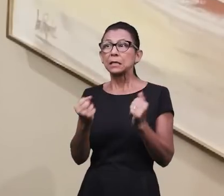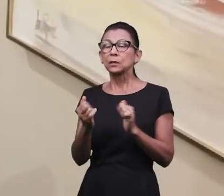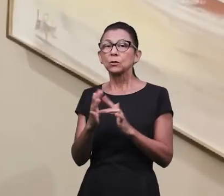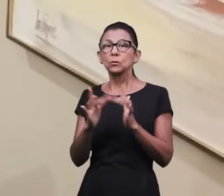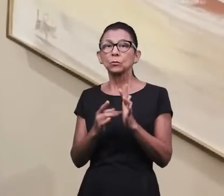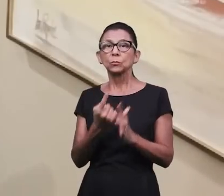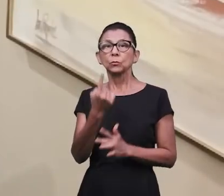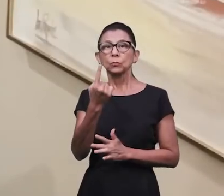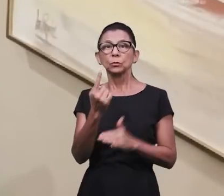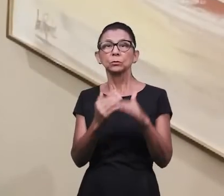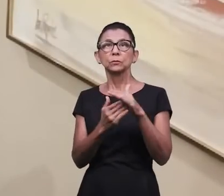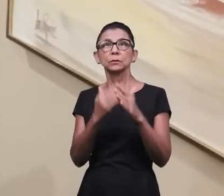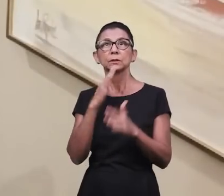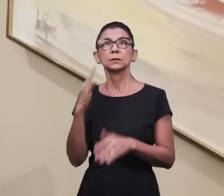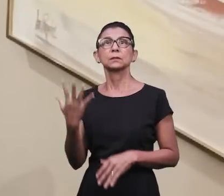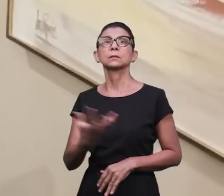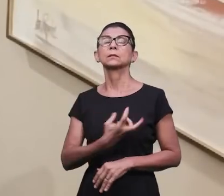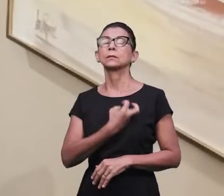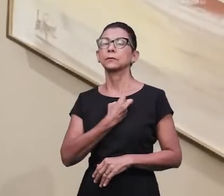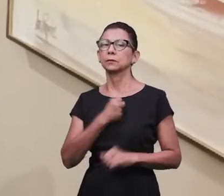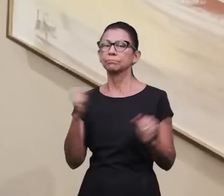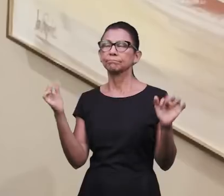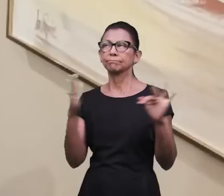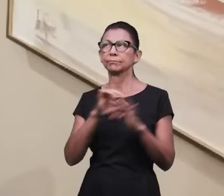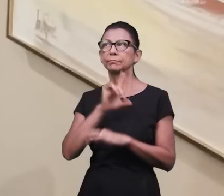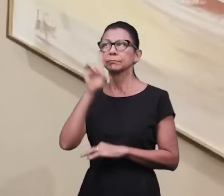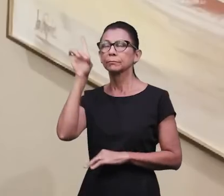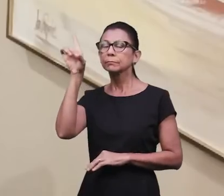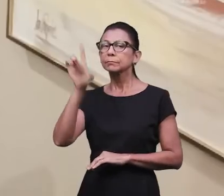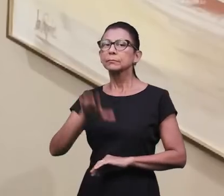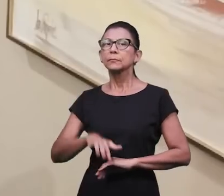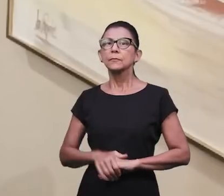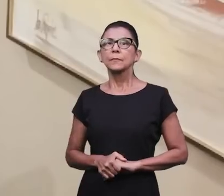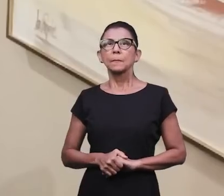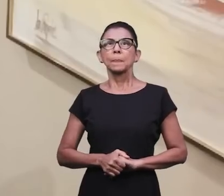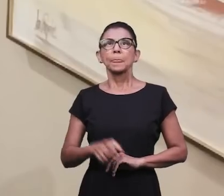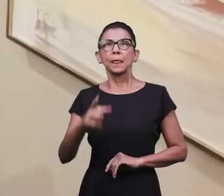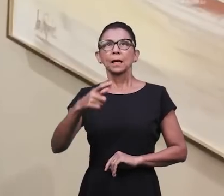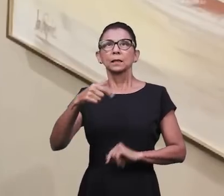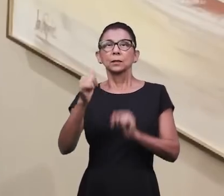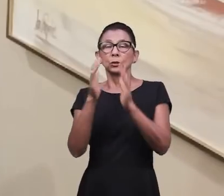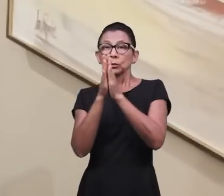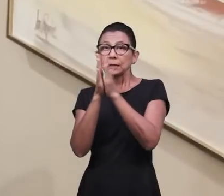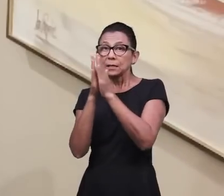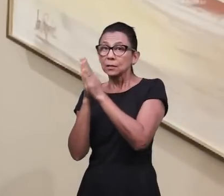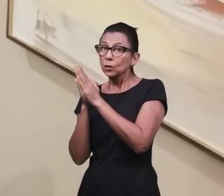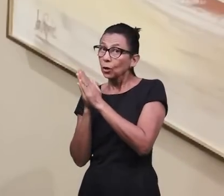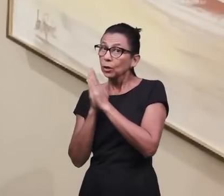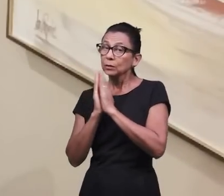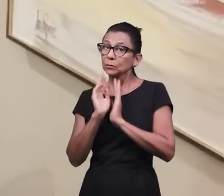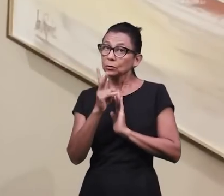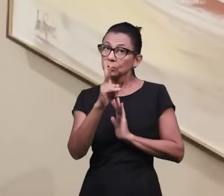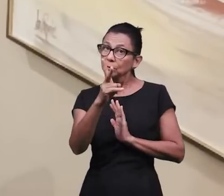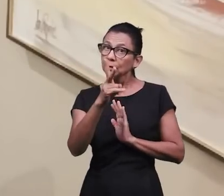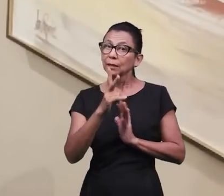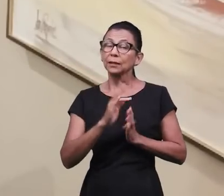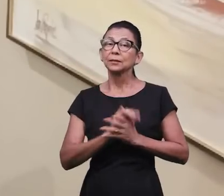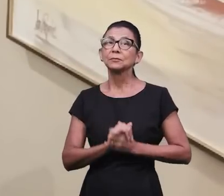Jesus como o único e suficiente Salvador. Glórias a Deus! As nossas orações são para que eles continuem neste